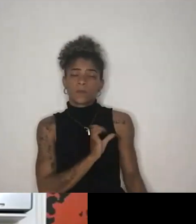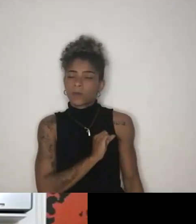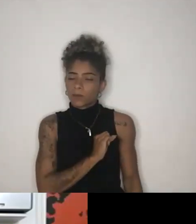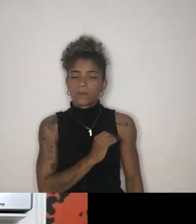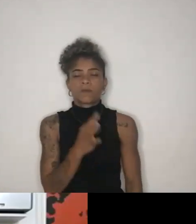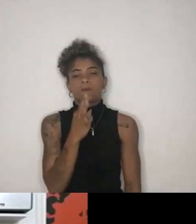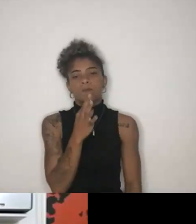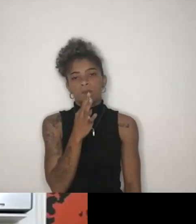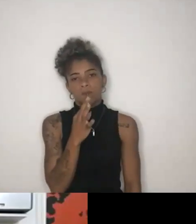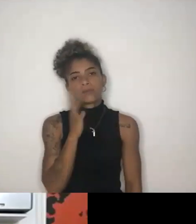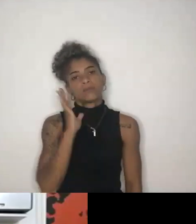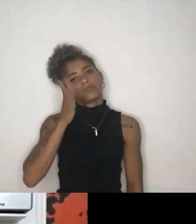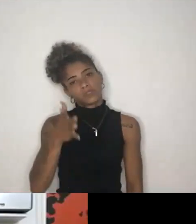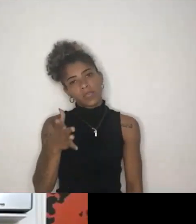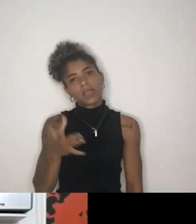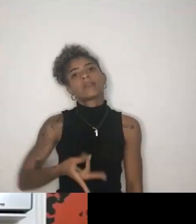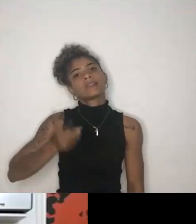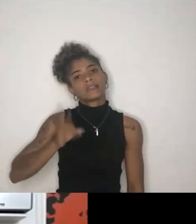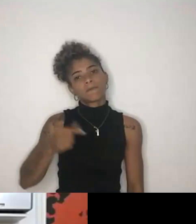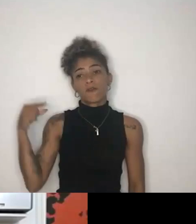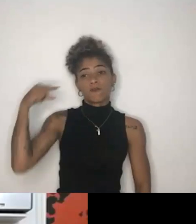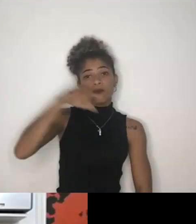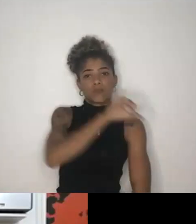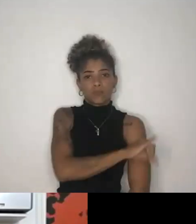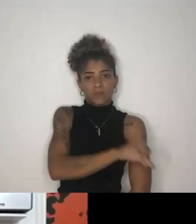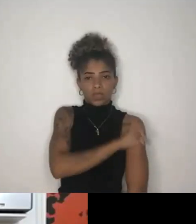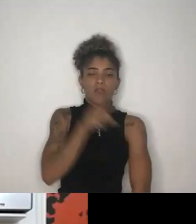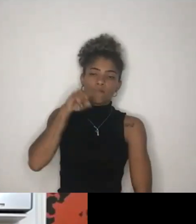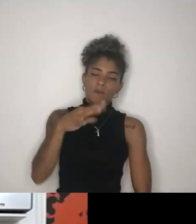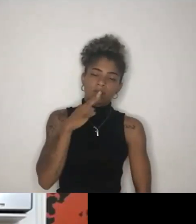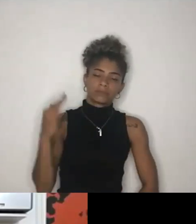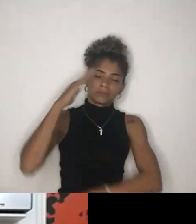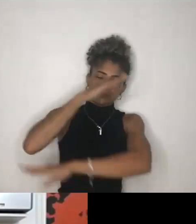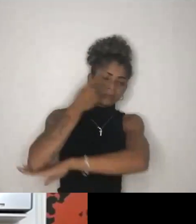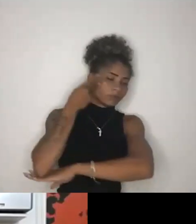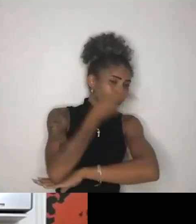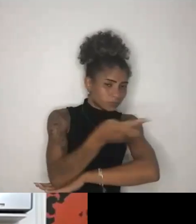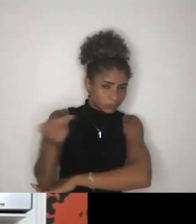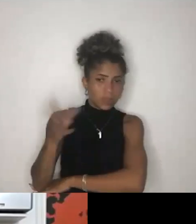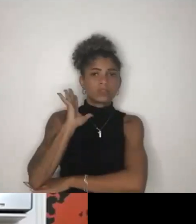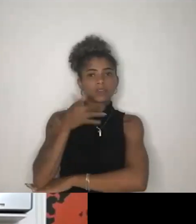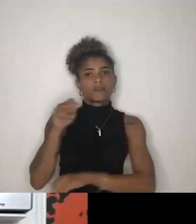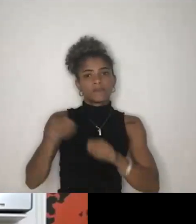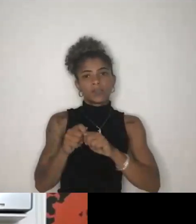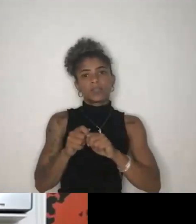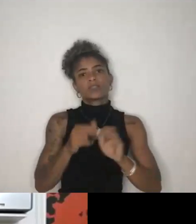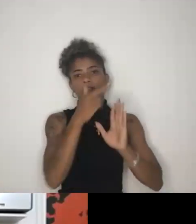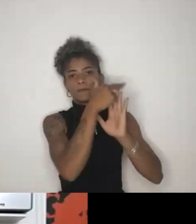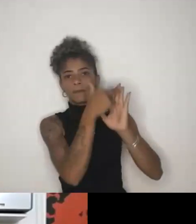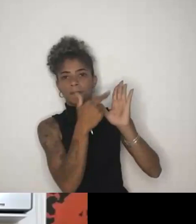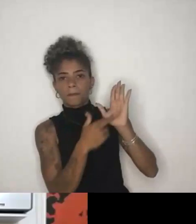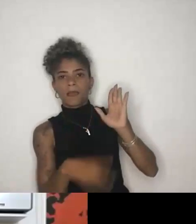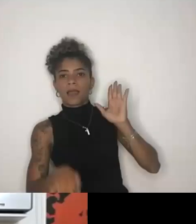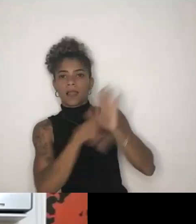Museu já fui Todas as viagens que eu vou no rio eu vou no Museu da manhã então eu já fiz aquele roteiro inteiro de LED